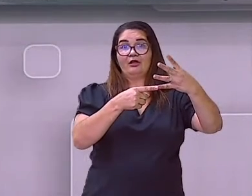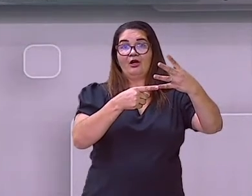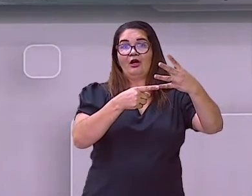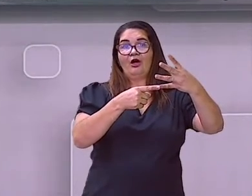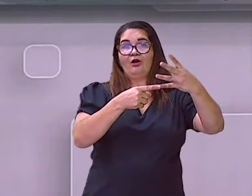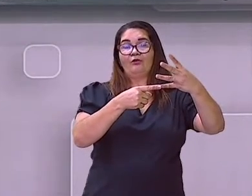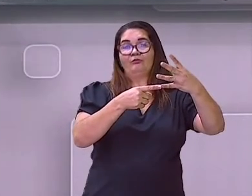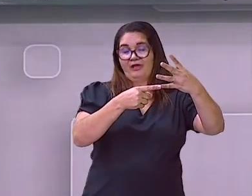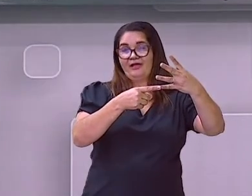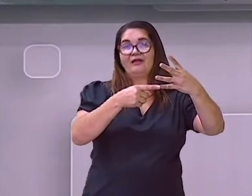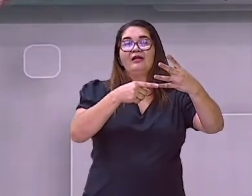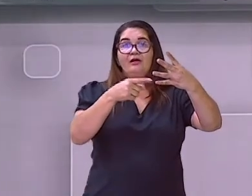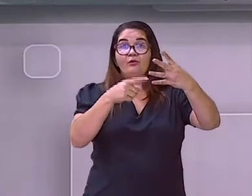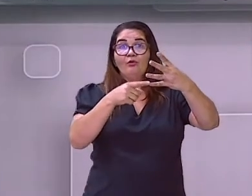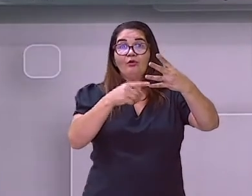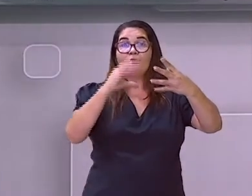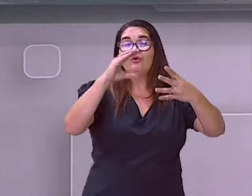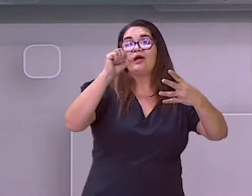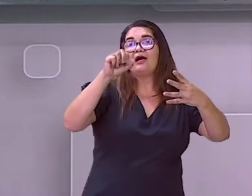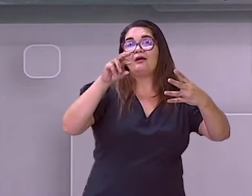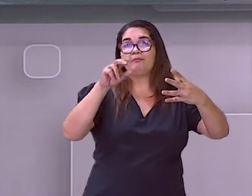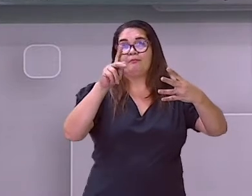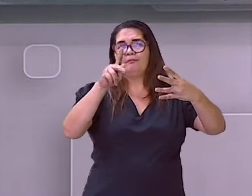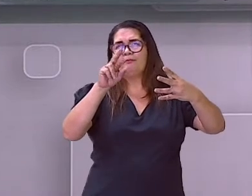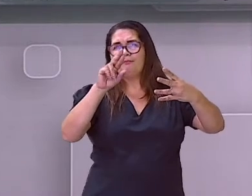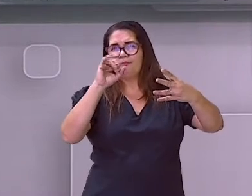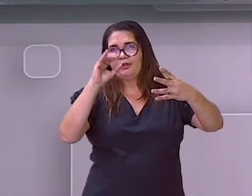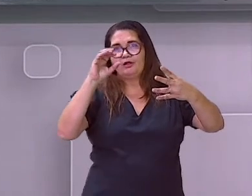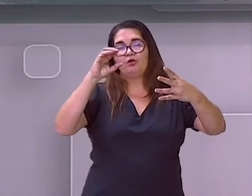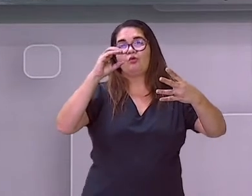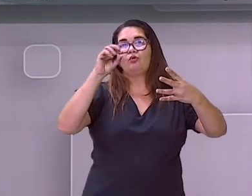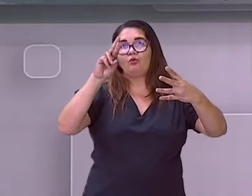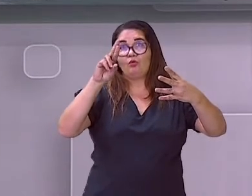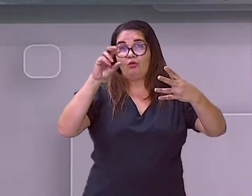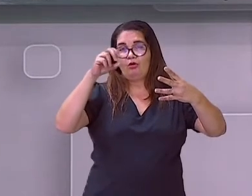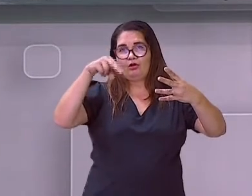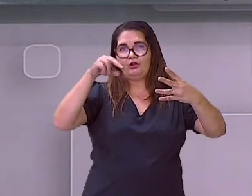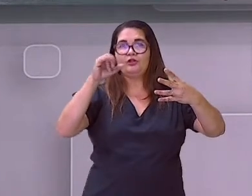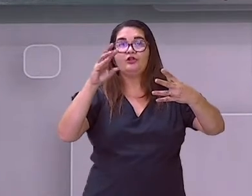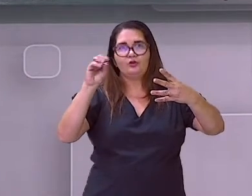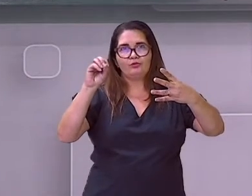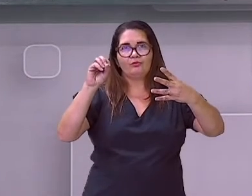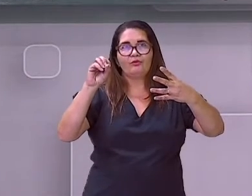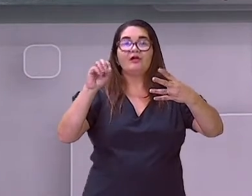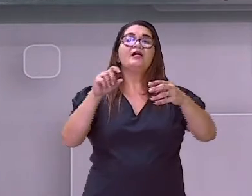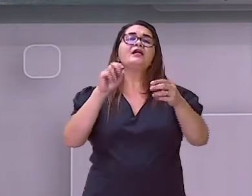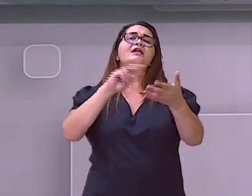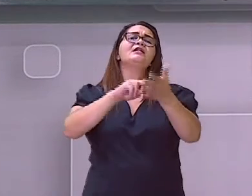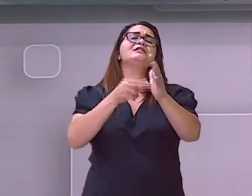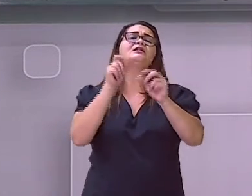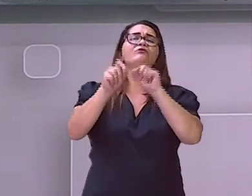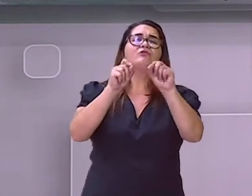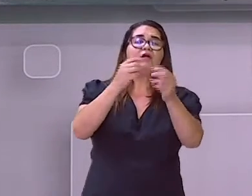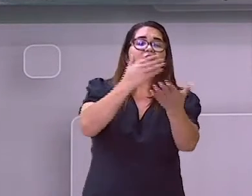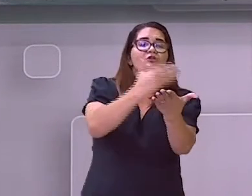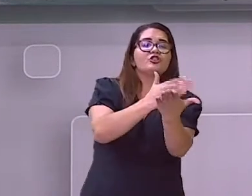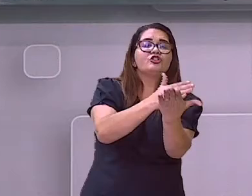nosso dia a dia. Por que que isso interfere diretamente no nosso dia a dia? Porque interfere no clima.